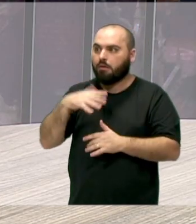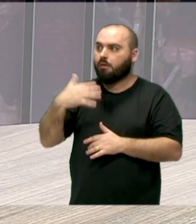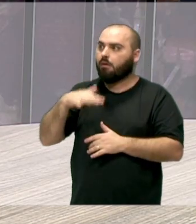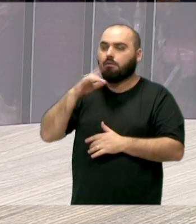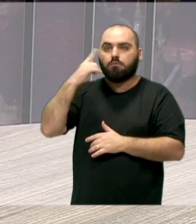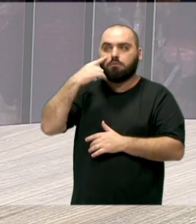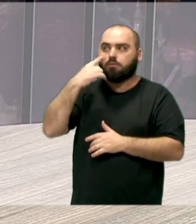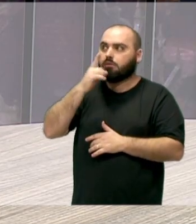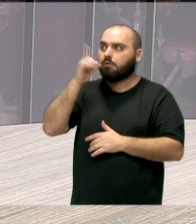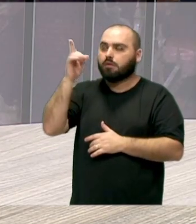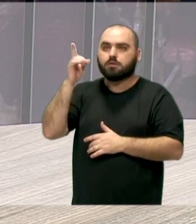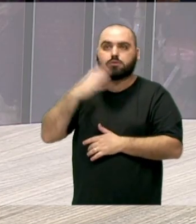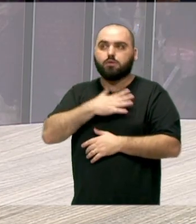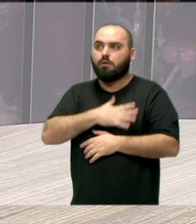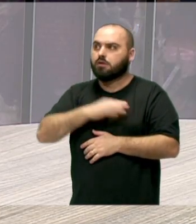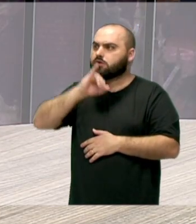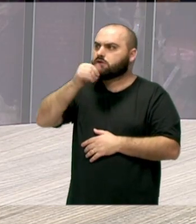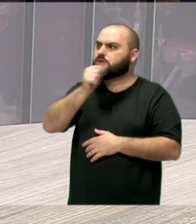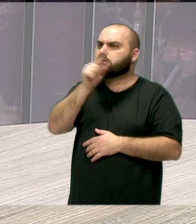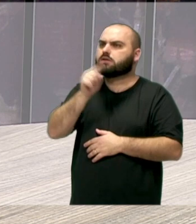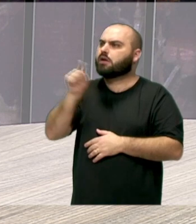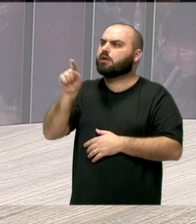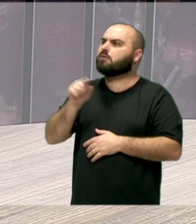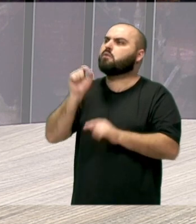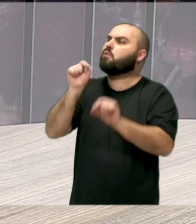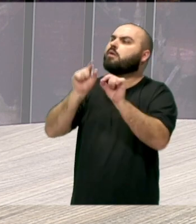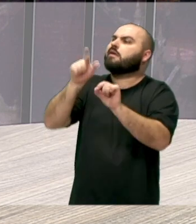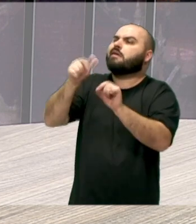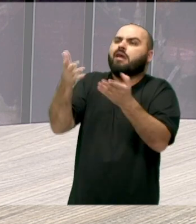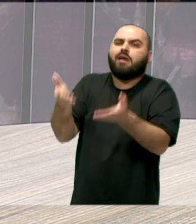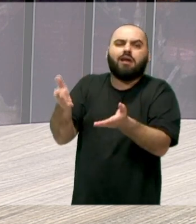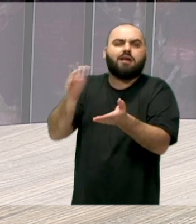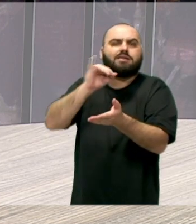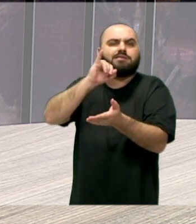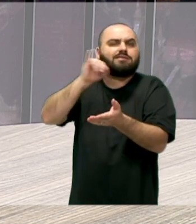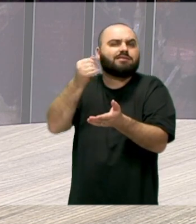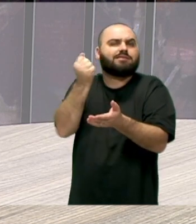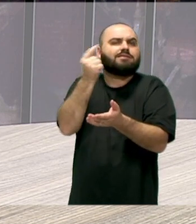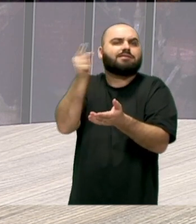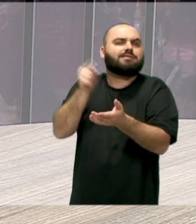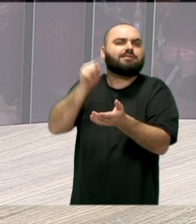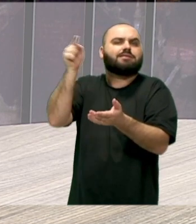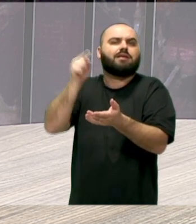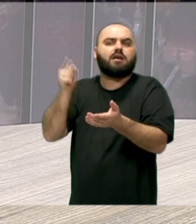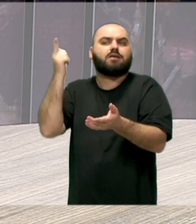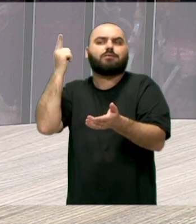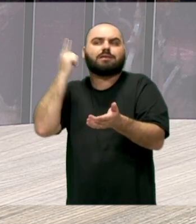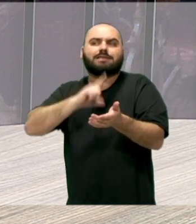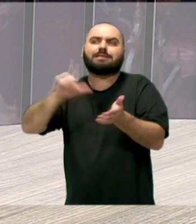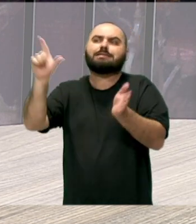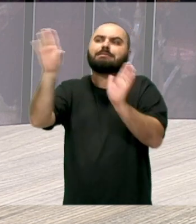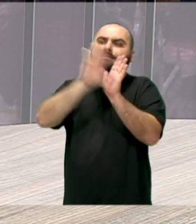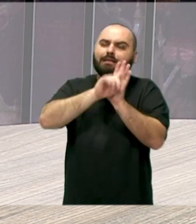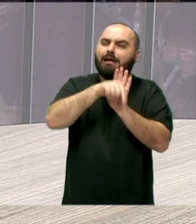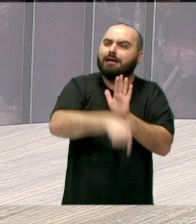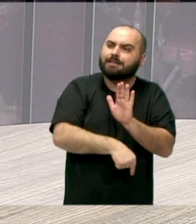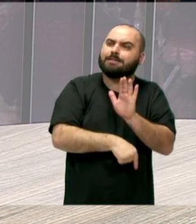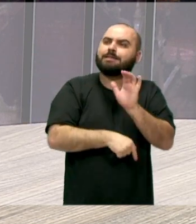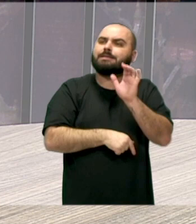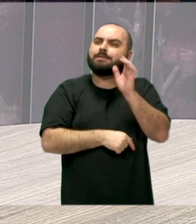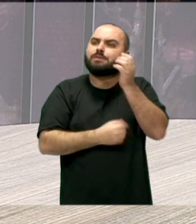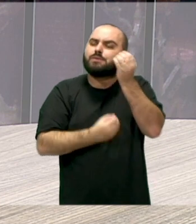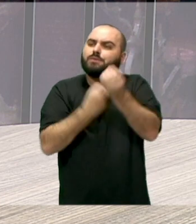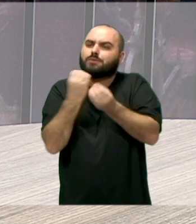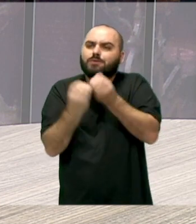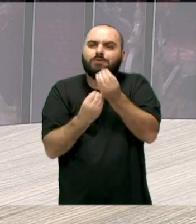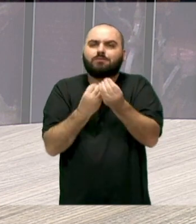lá, né, jazz, o que é jazz, como que nós vamos conseguir trazer isso para cá e compor e largar